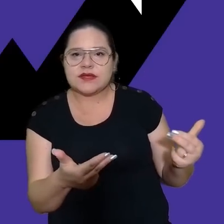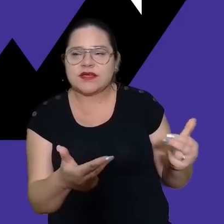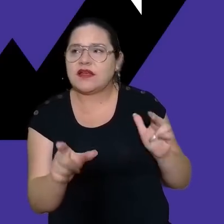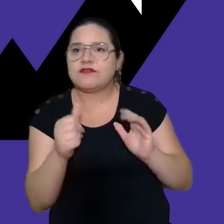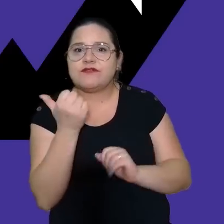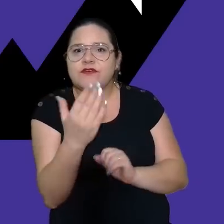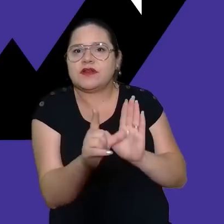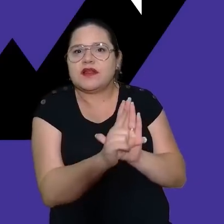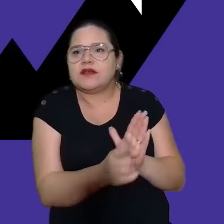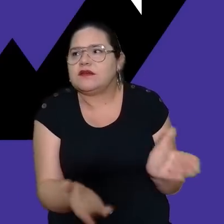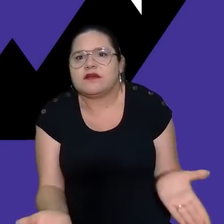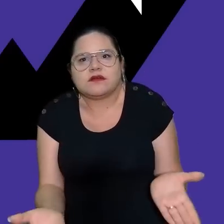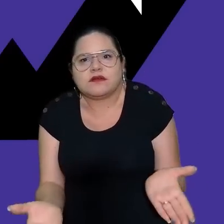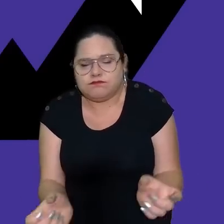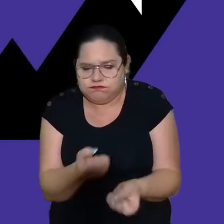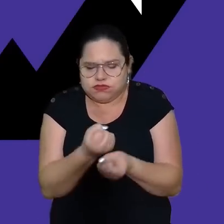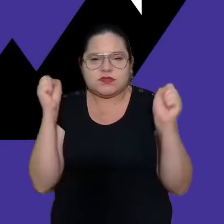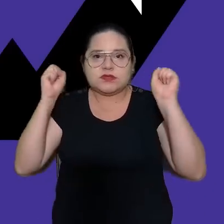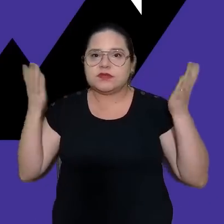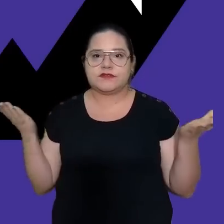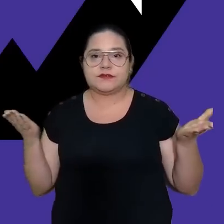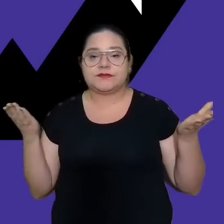eu quero também